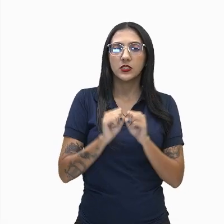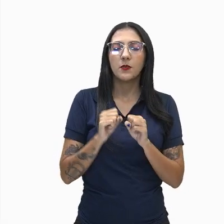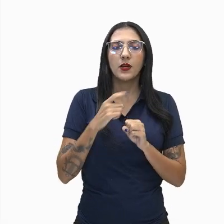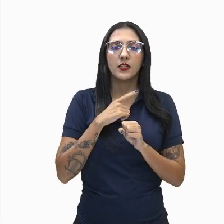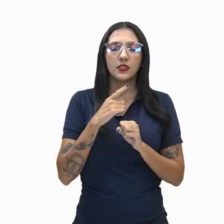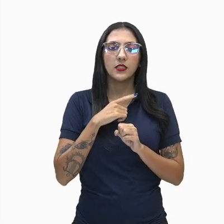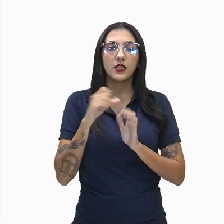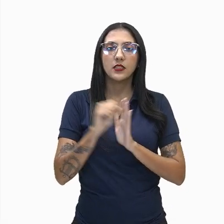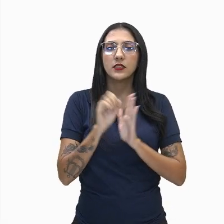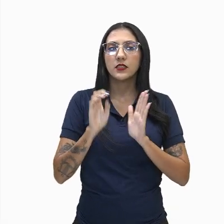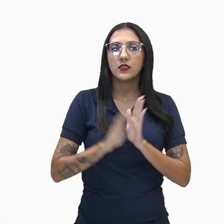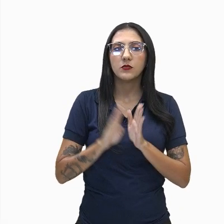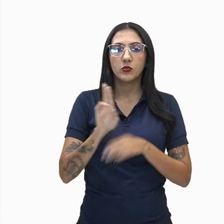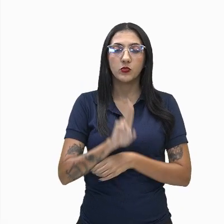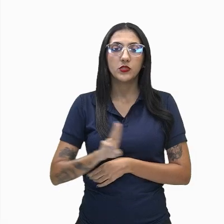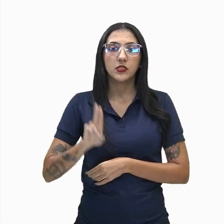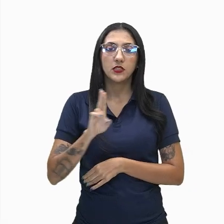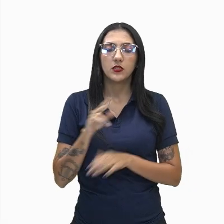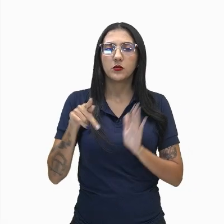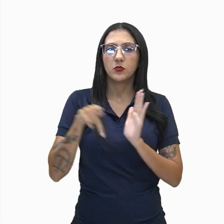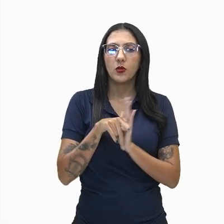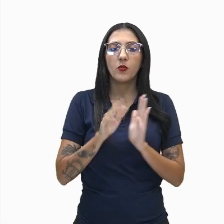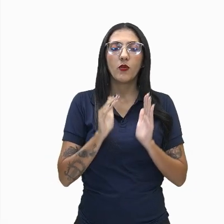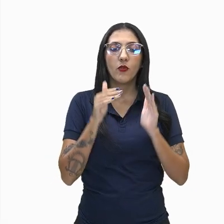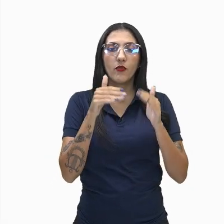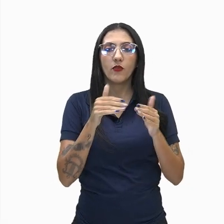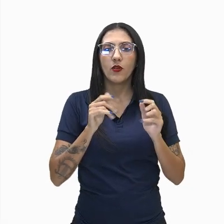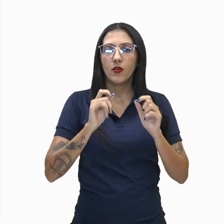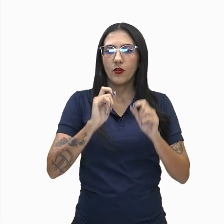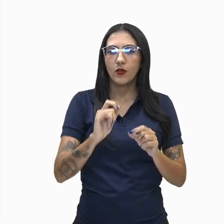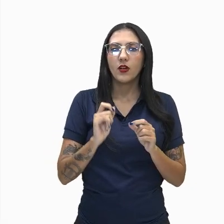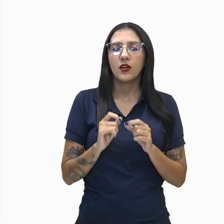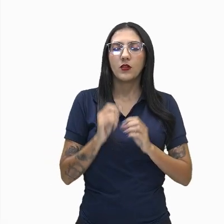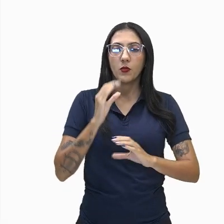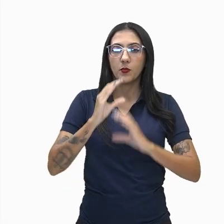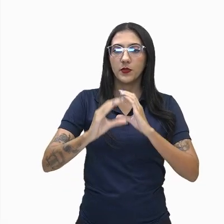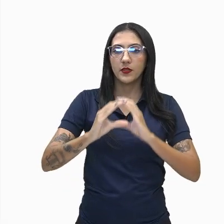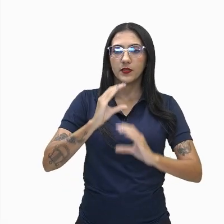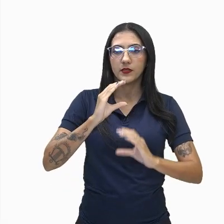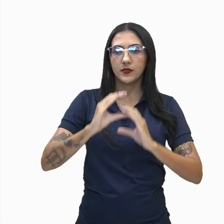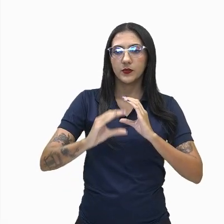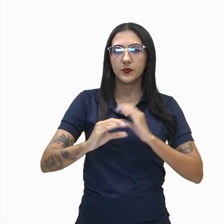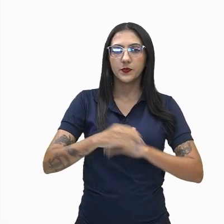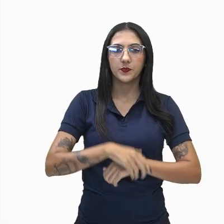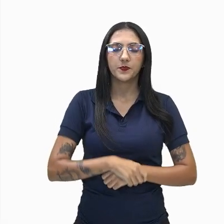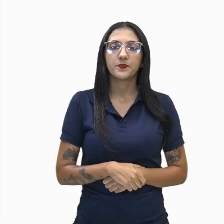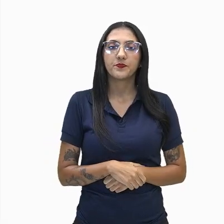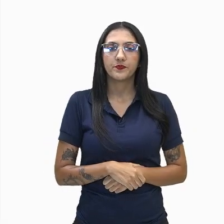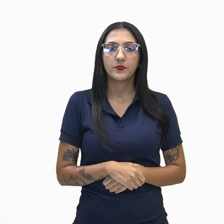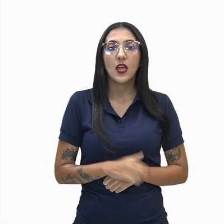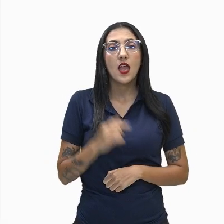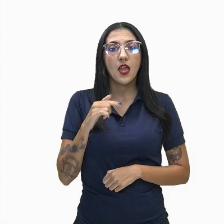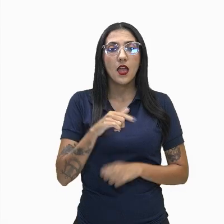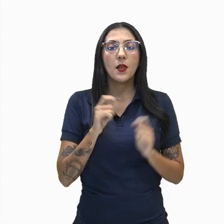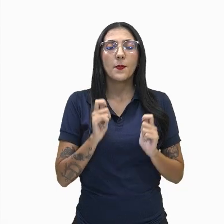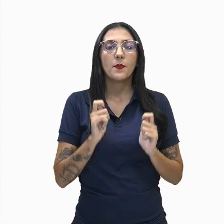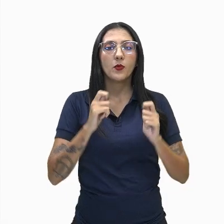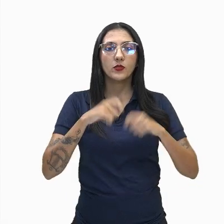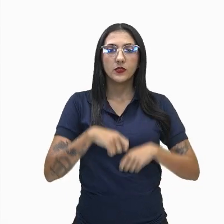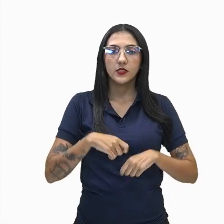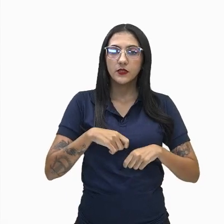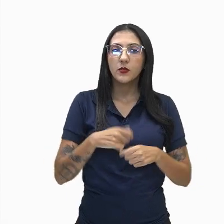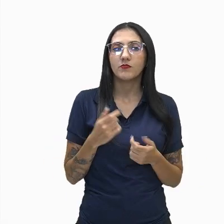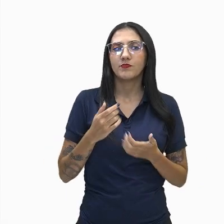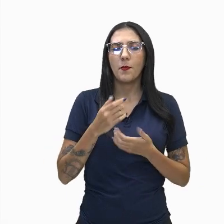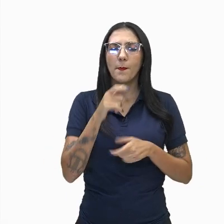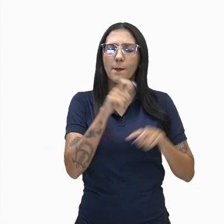signos utilizado para a comunicação. Ela permite que